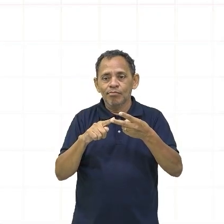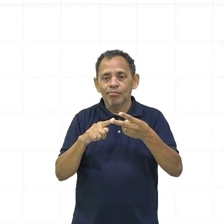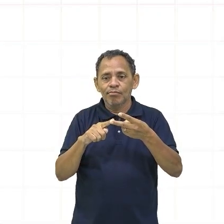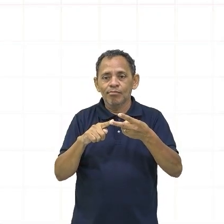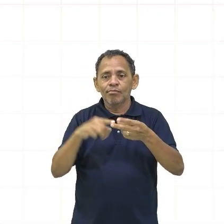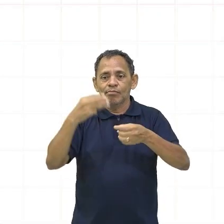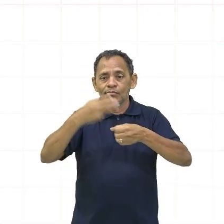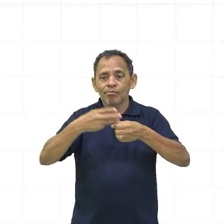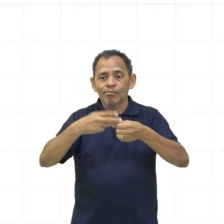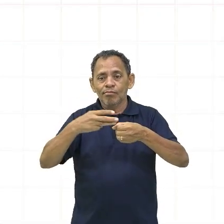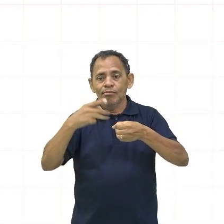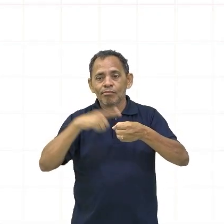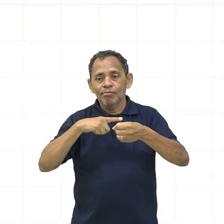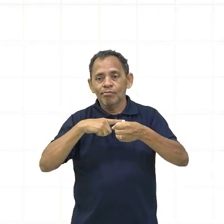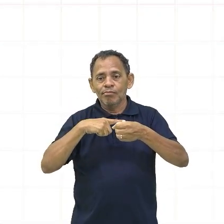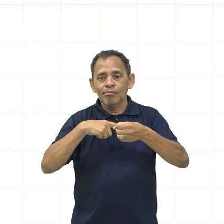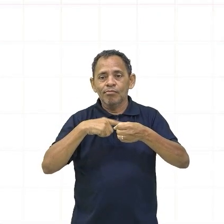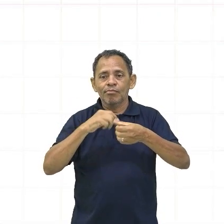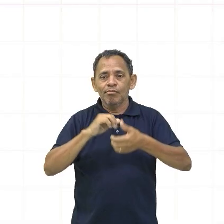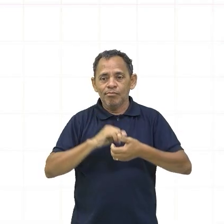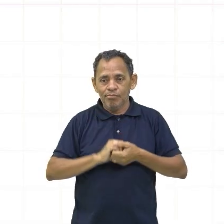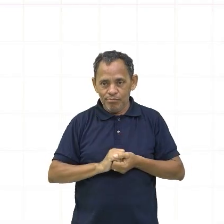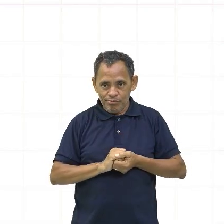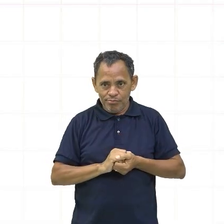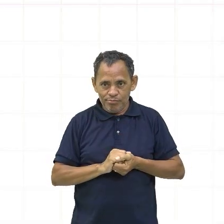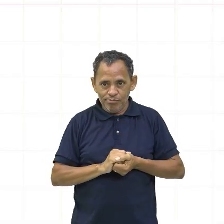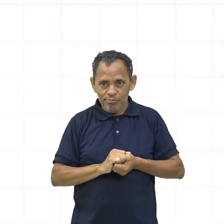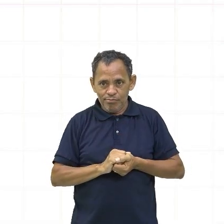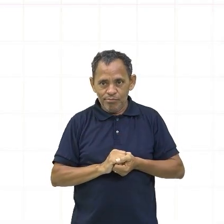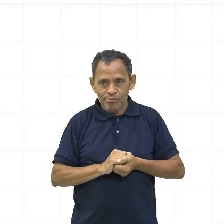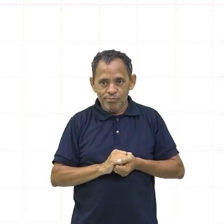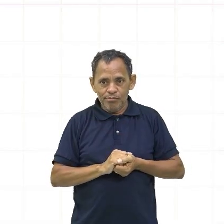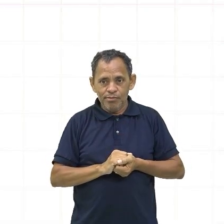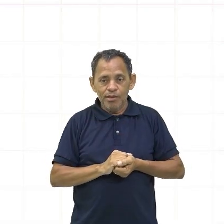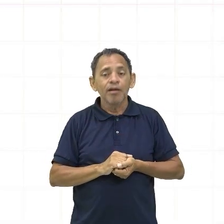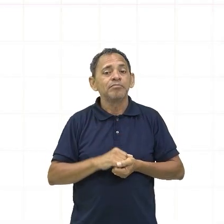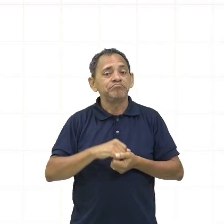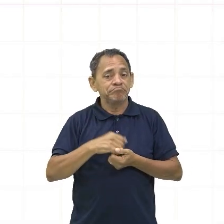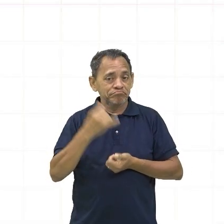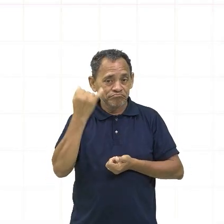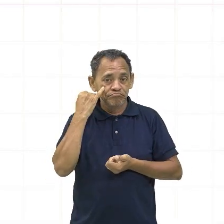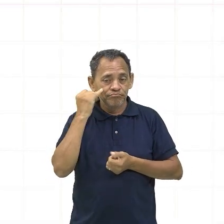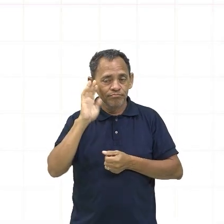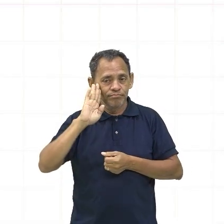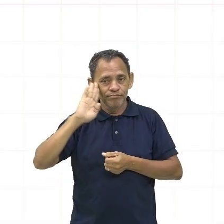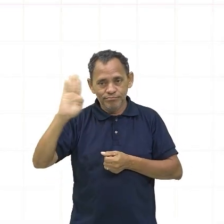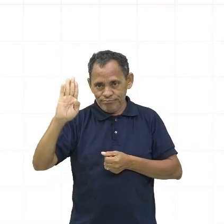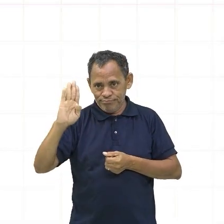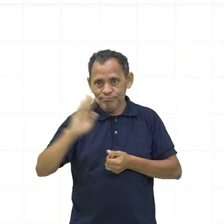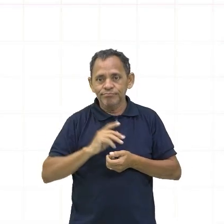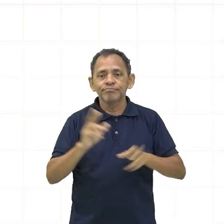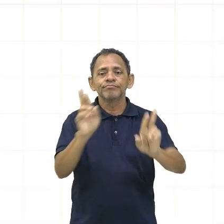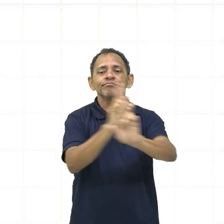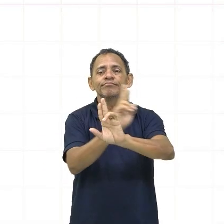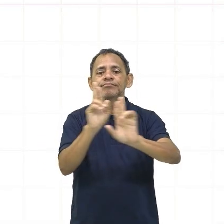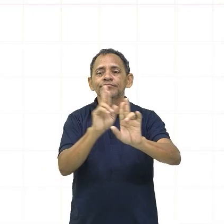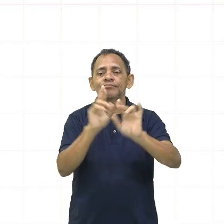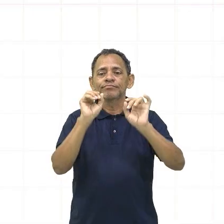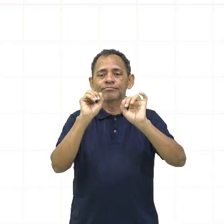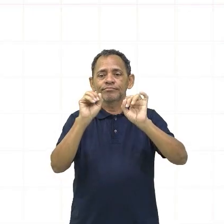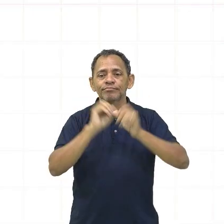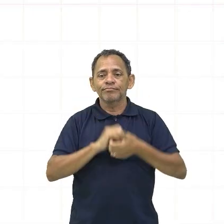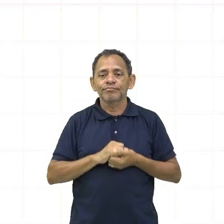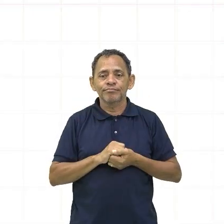O município menos populoso. Então, essas são as informações principais aí relacionadas, né,